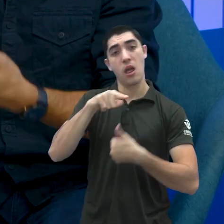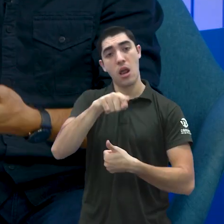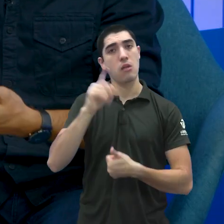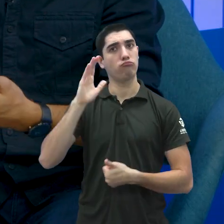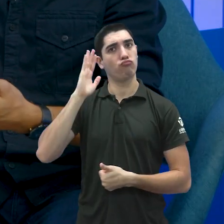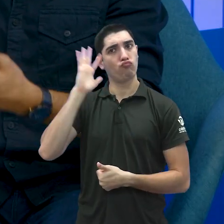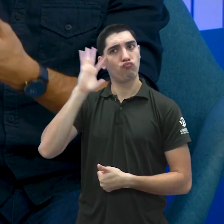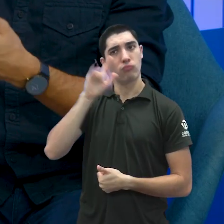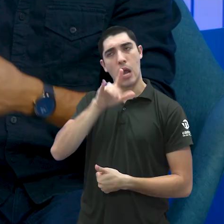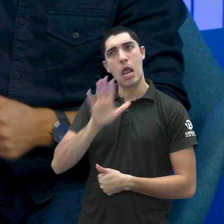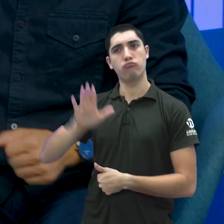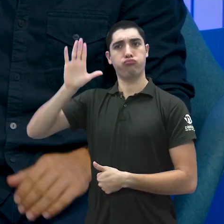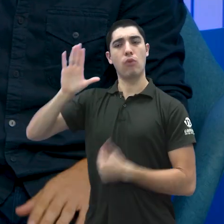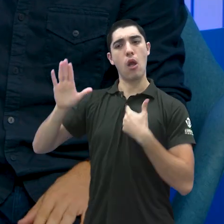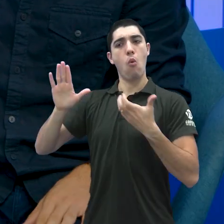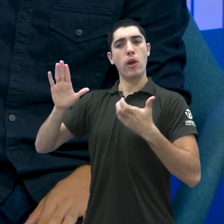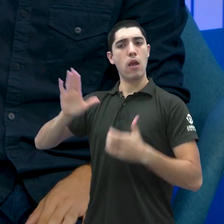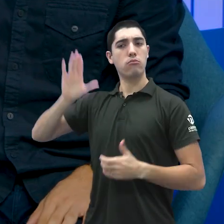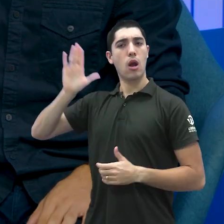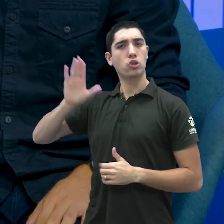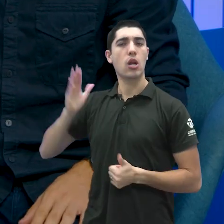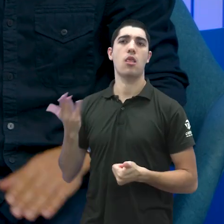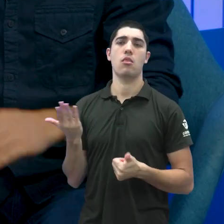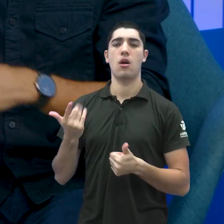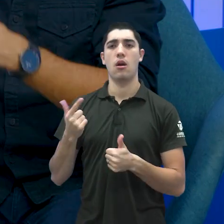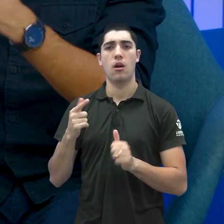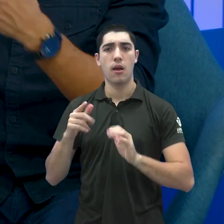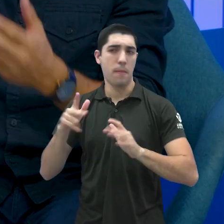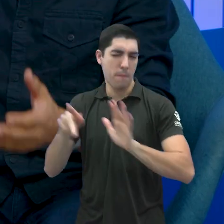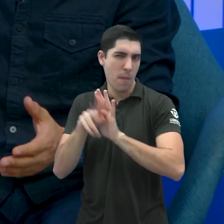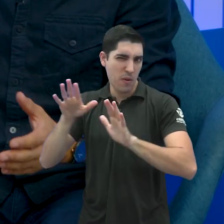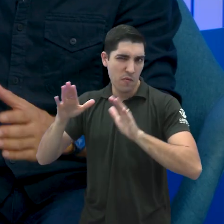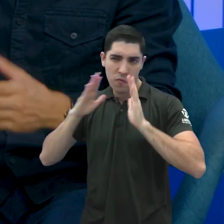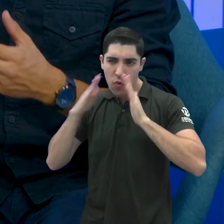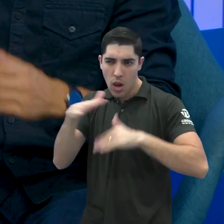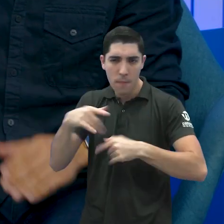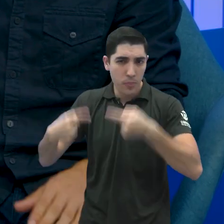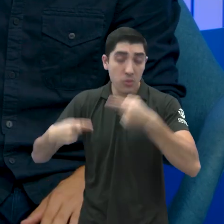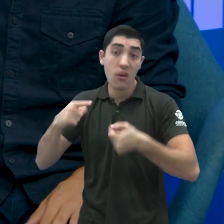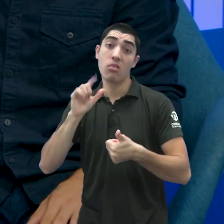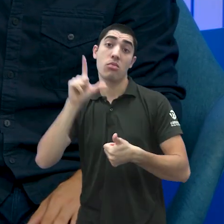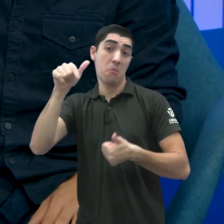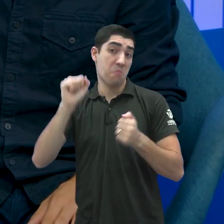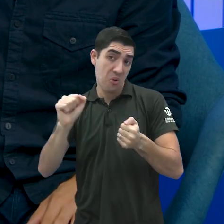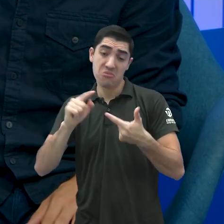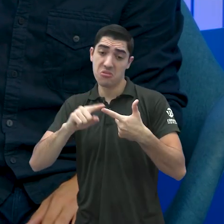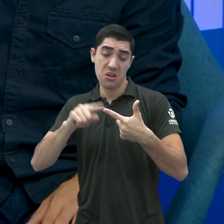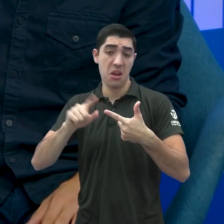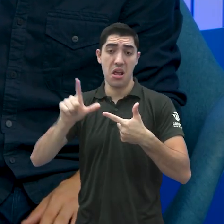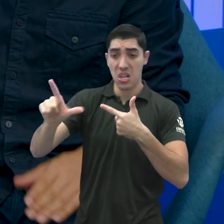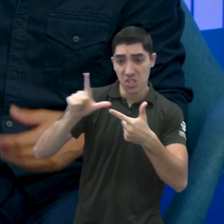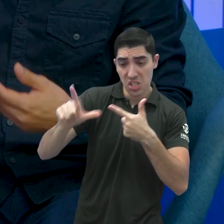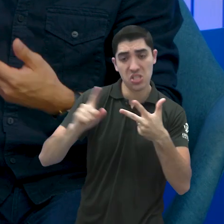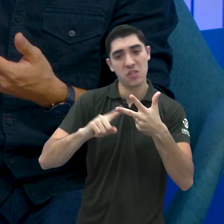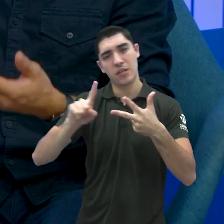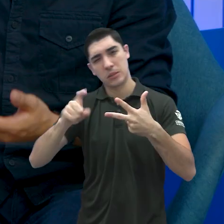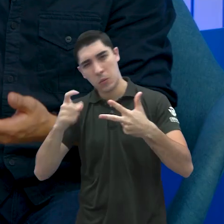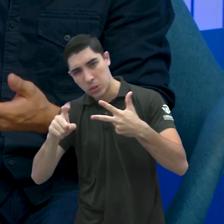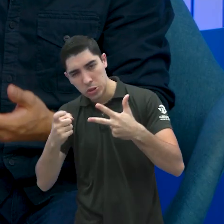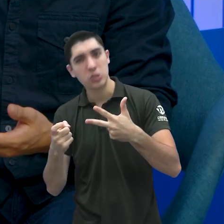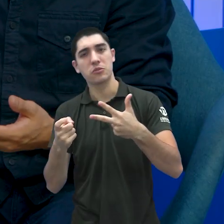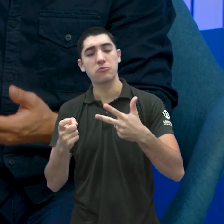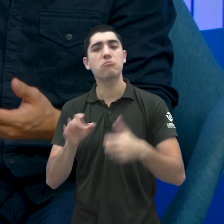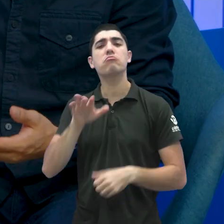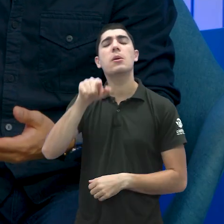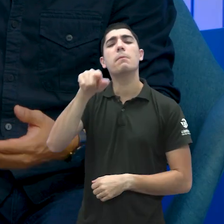à frente dessas iniciativas, seja no legislativo, no executivo. Enfim, eu queria saber a sua opinião em relação ao interesse dos jovens